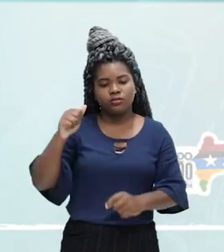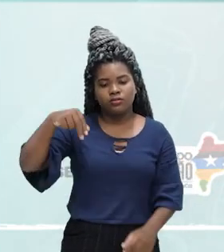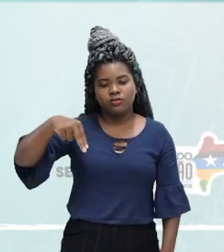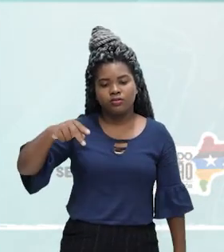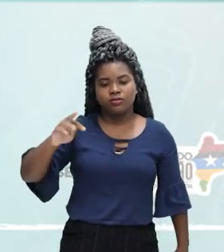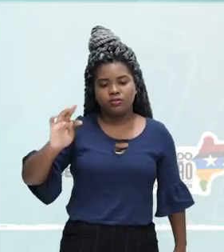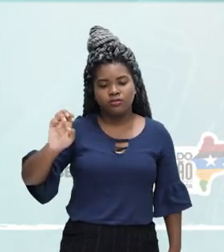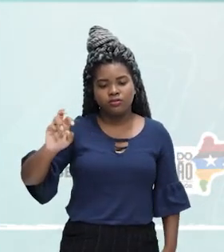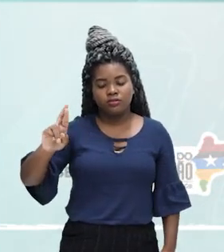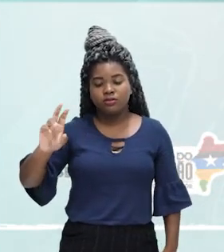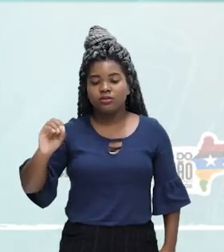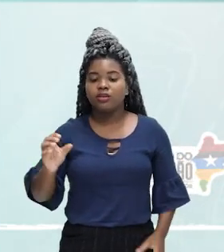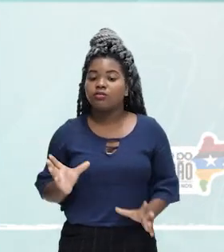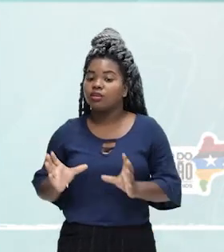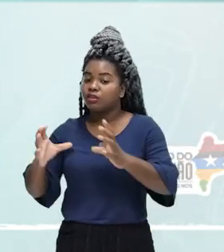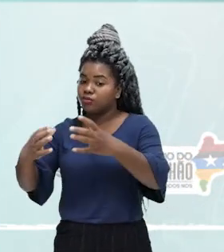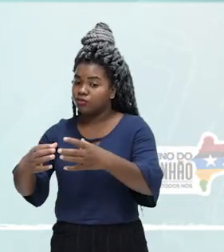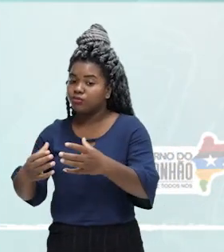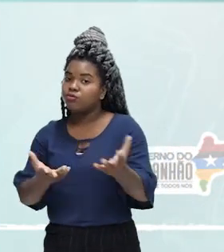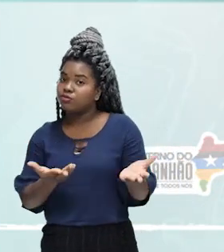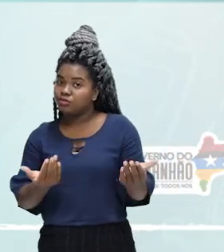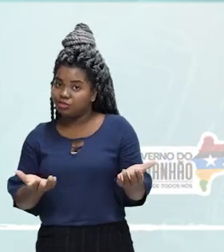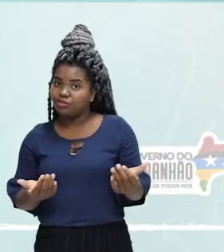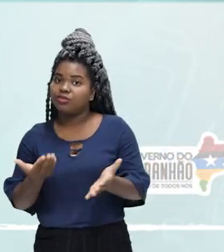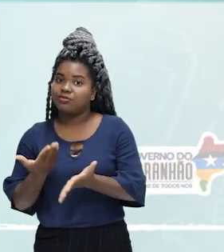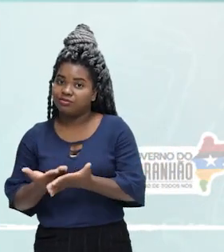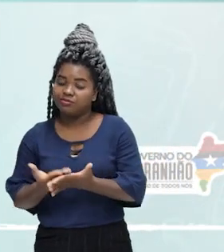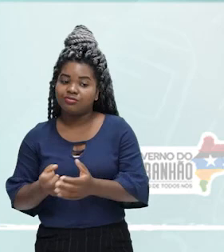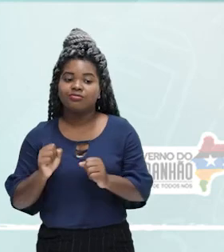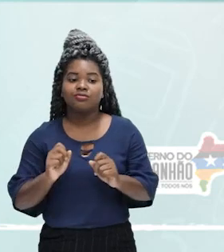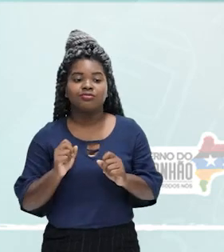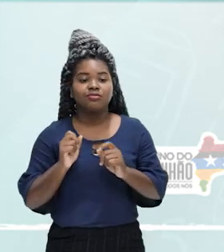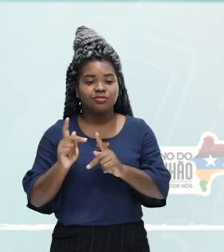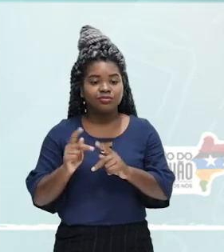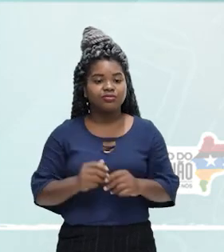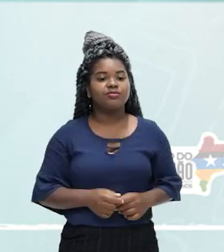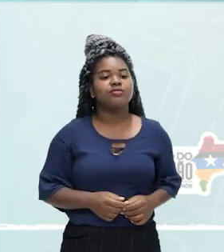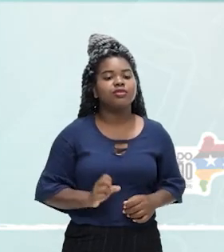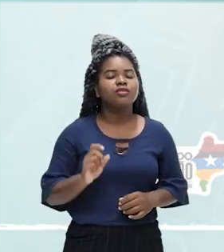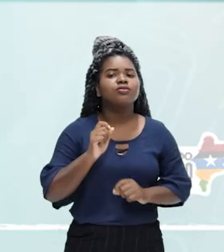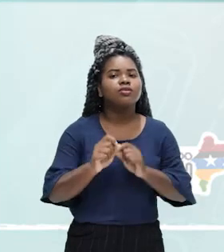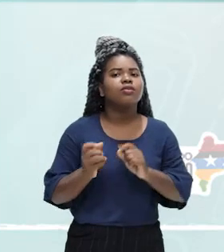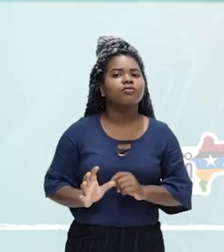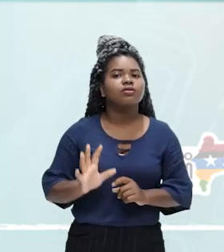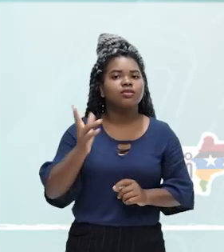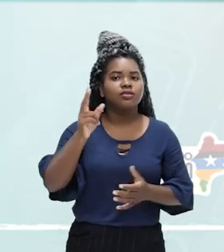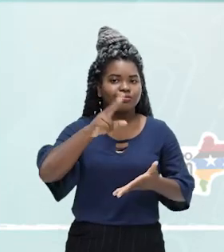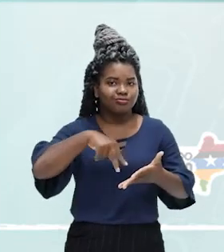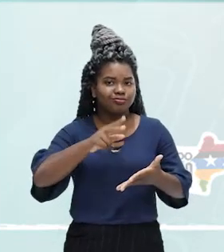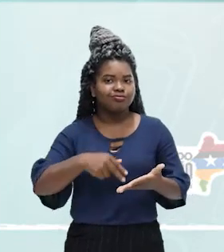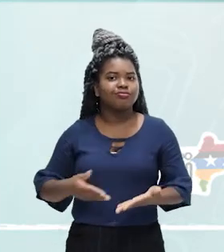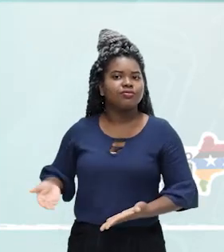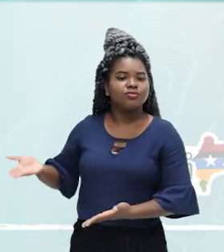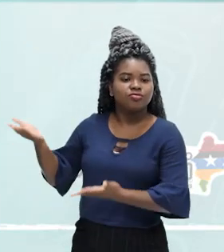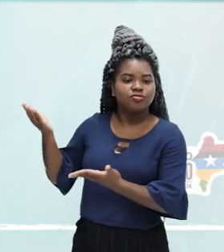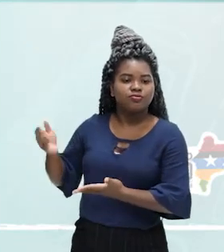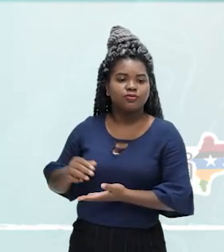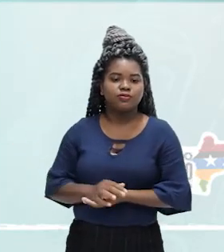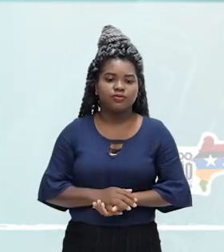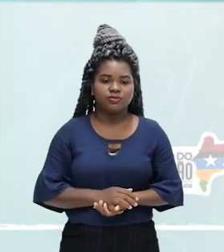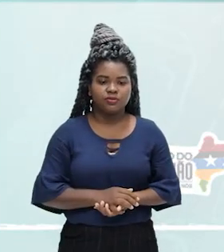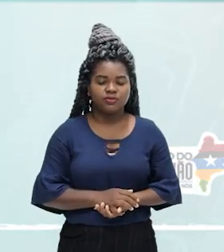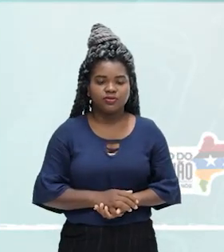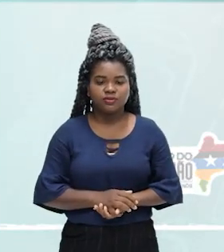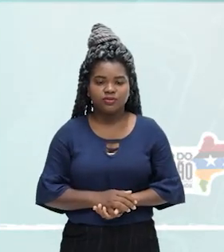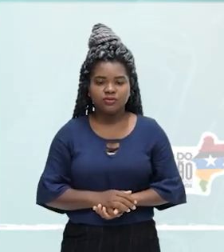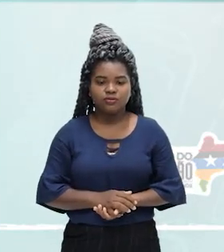Quental e Teófilo Braga. Aí o que aconteceu? Vamos ler aí a resposta do Antero de Quental. Acabo de ler um escrito